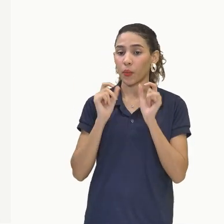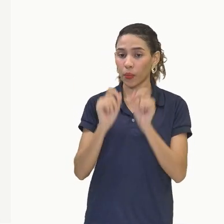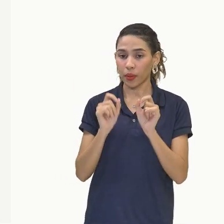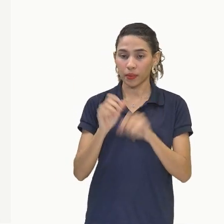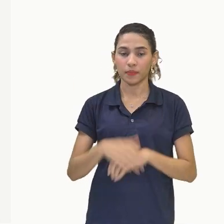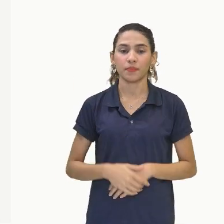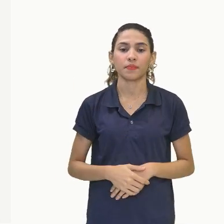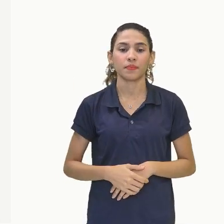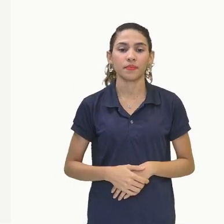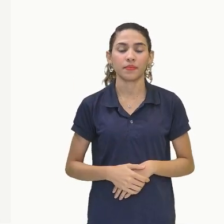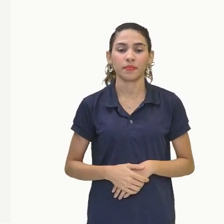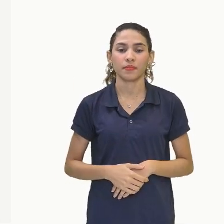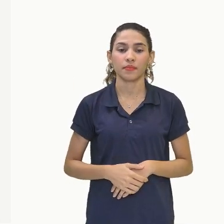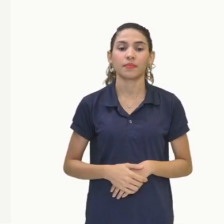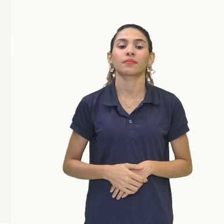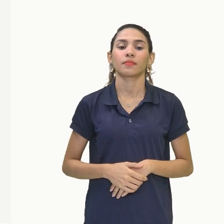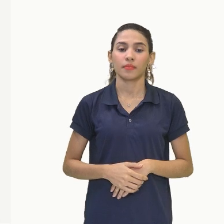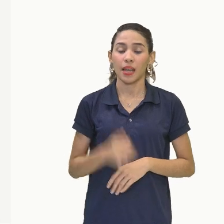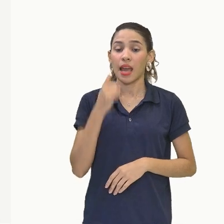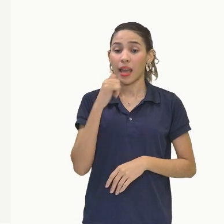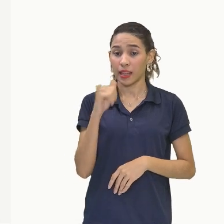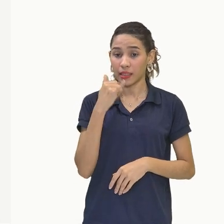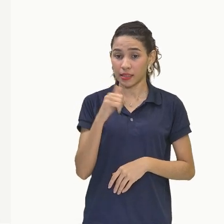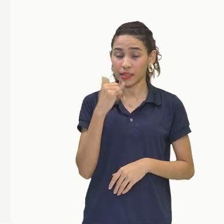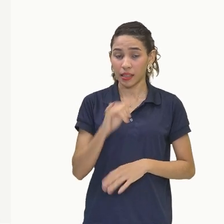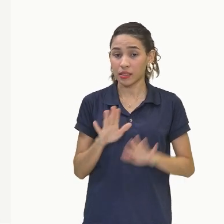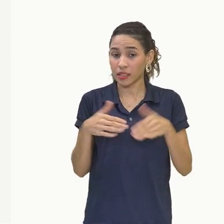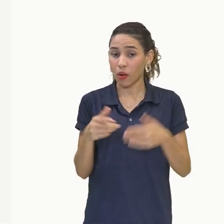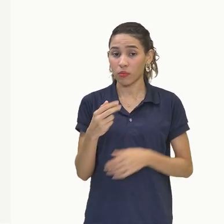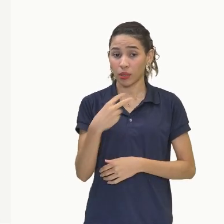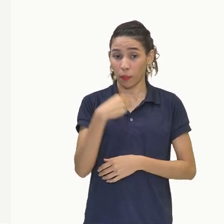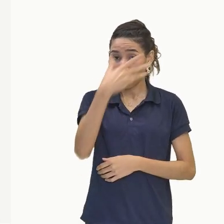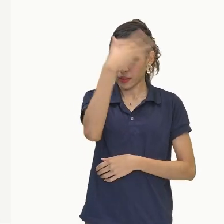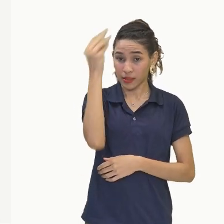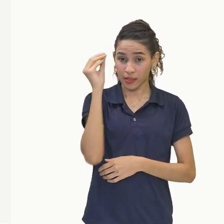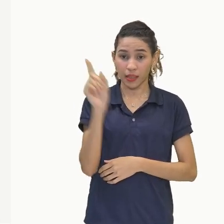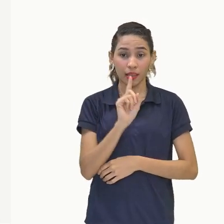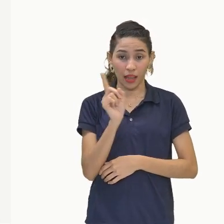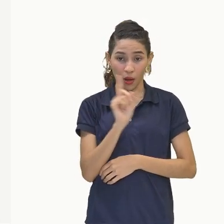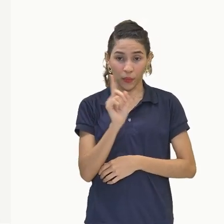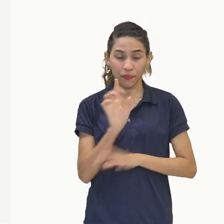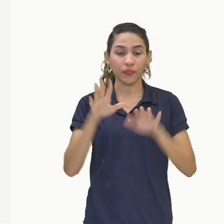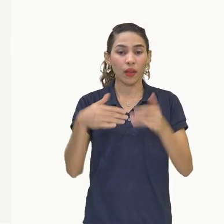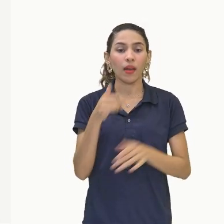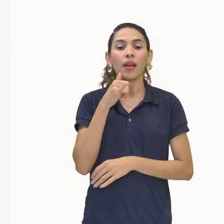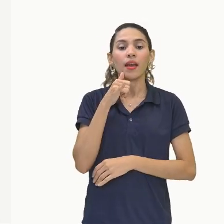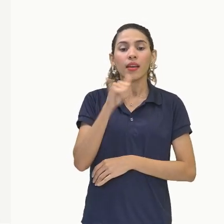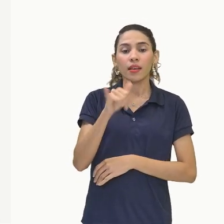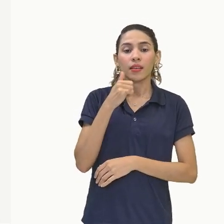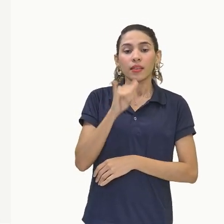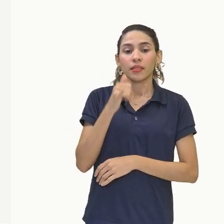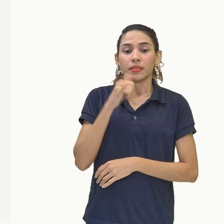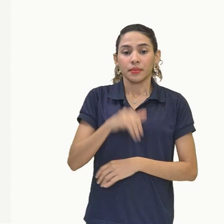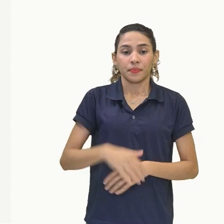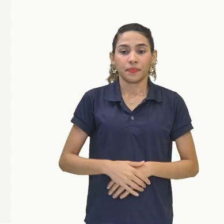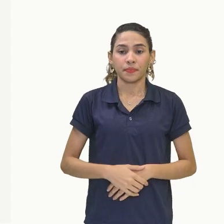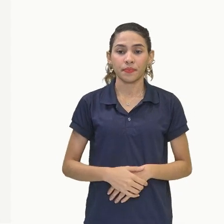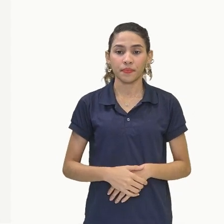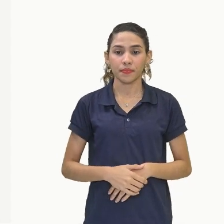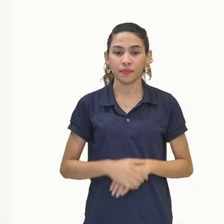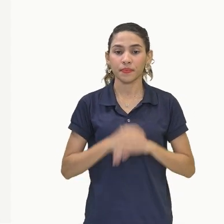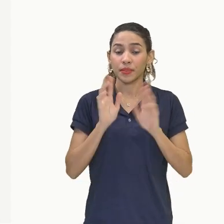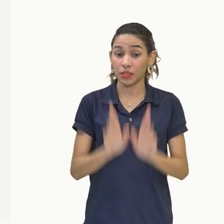elétrica, que será a eletricidade. Então, não esqueçam que a energia elétrica, obtida por meio de